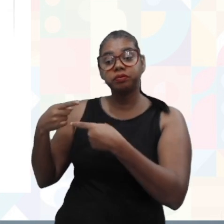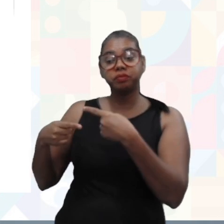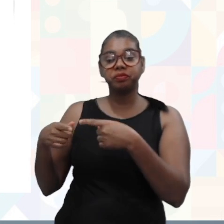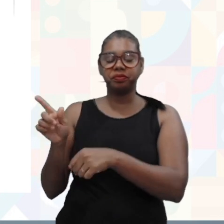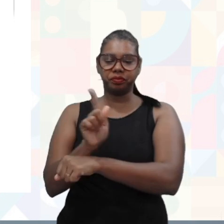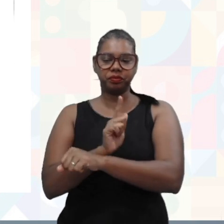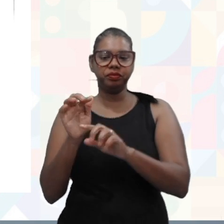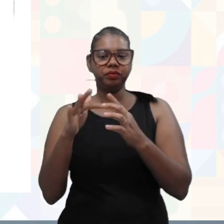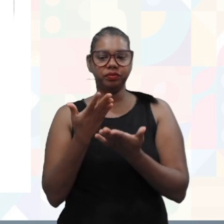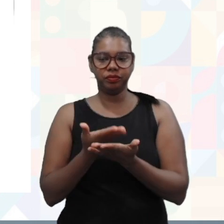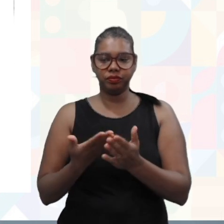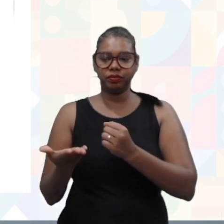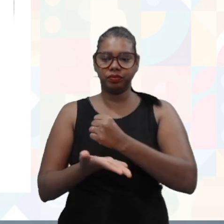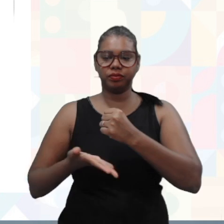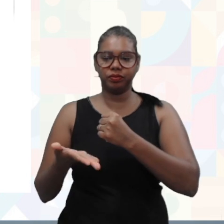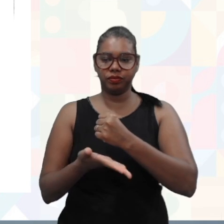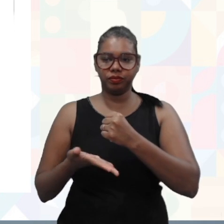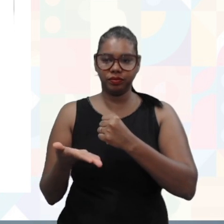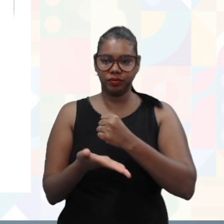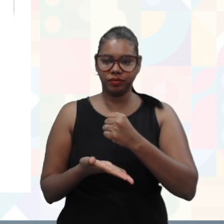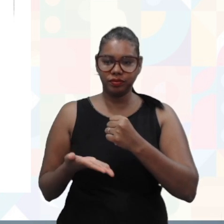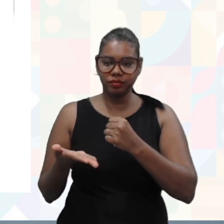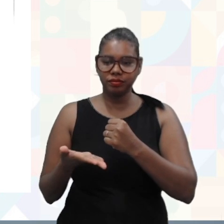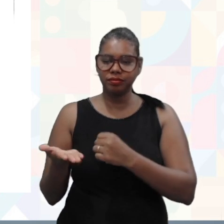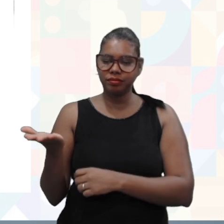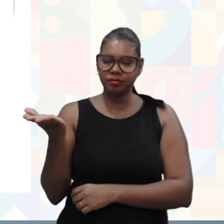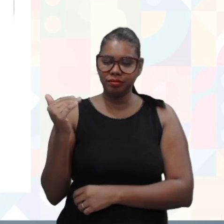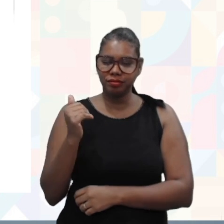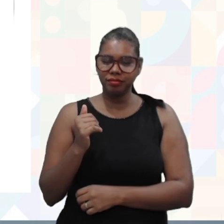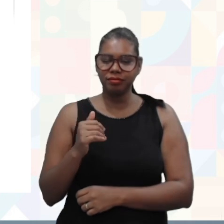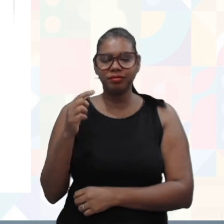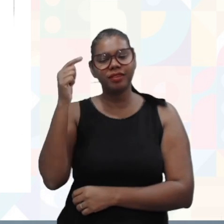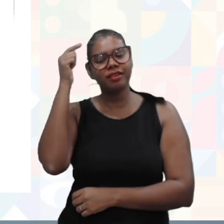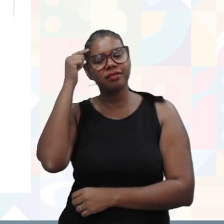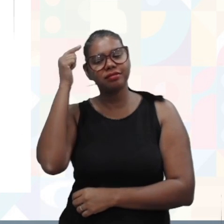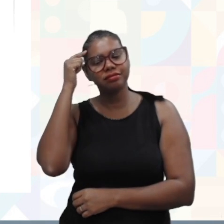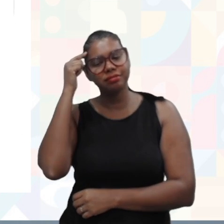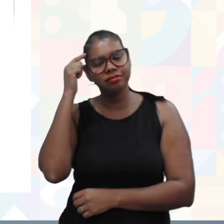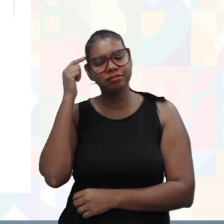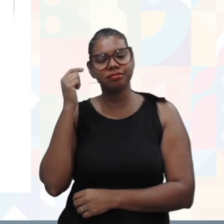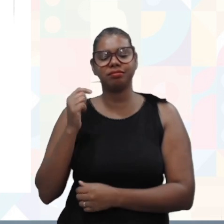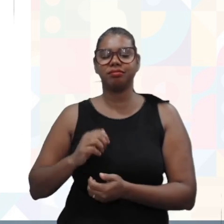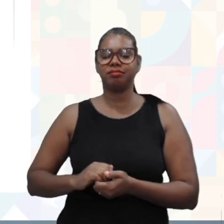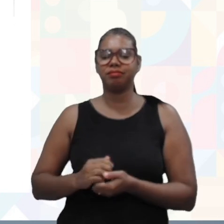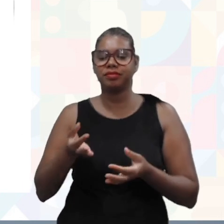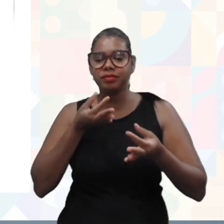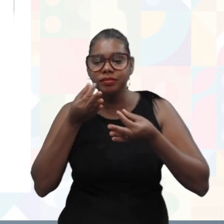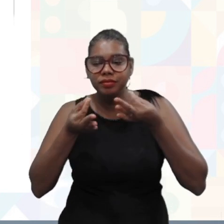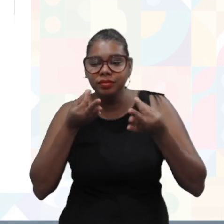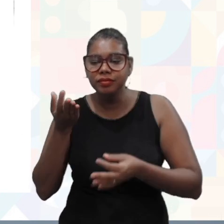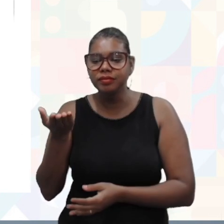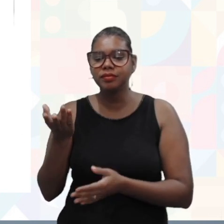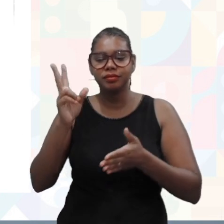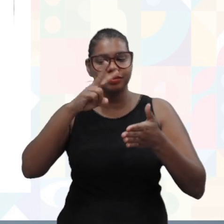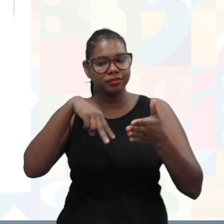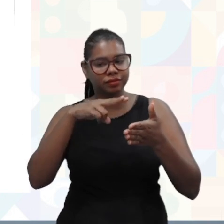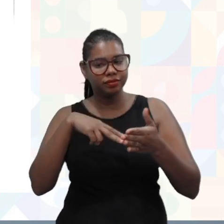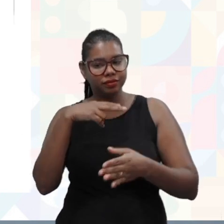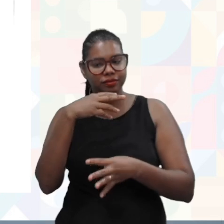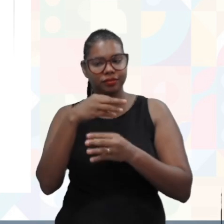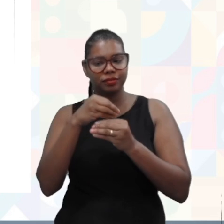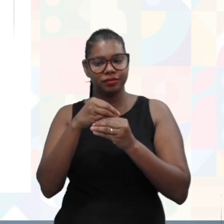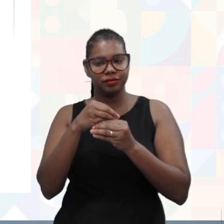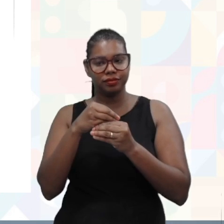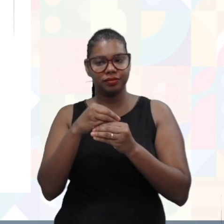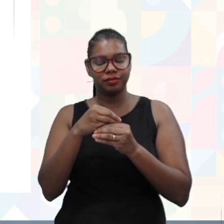gestão da educação básica? Então eu te convido para a gente pensar junto e deixo uma dica de uma leitura complementar. Para a